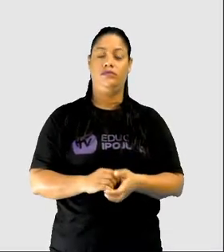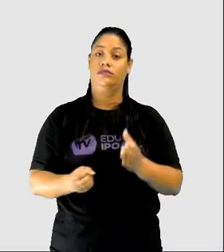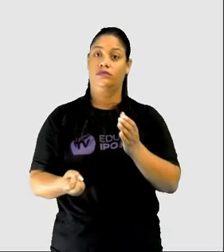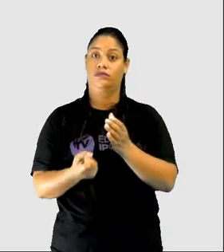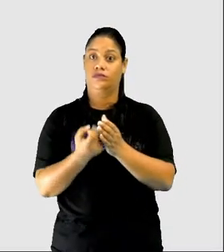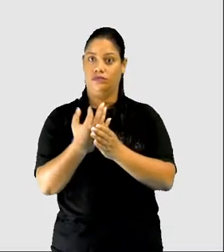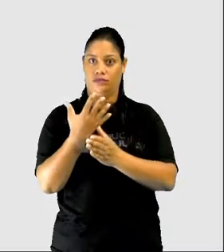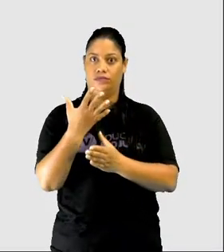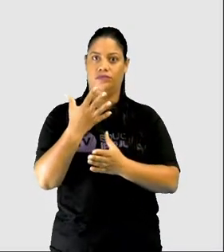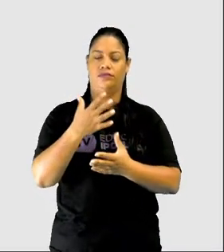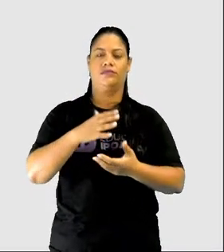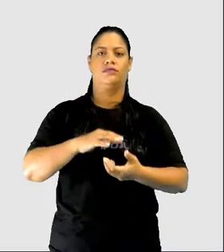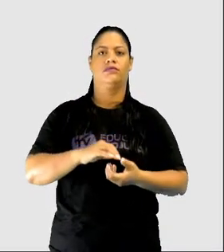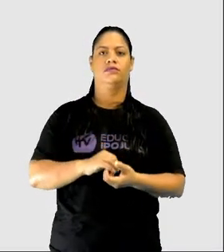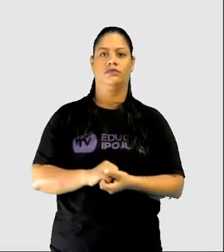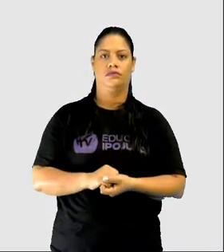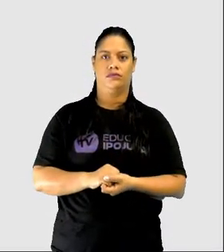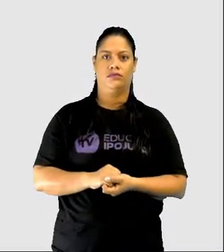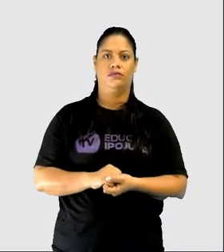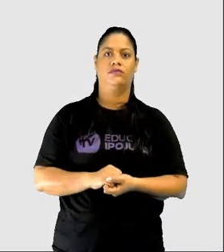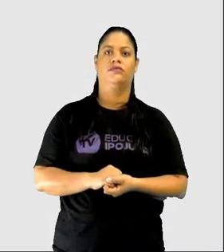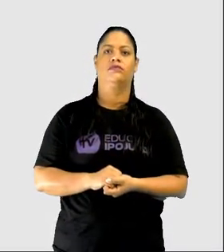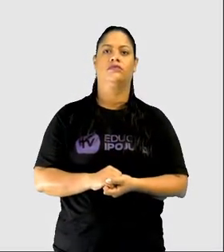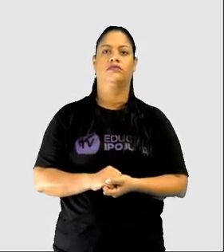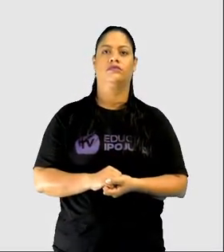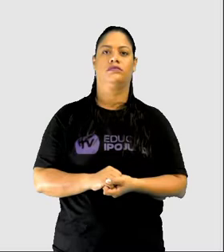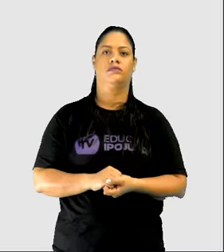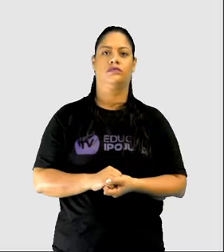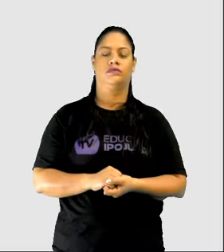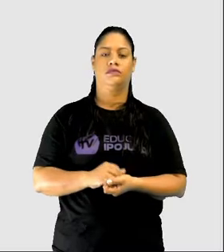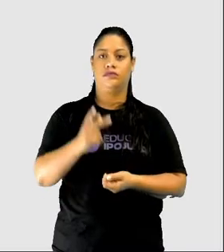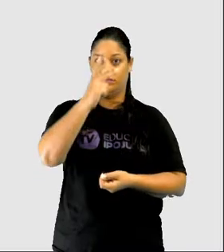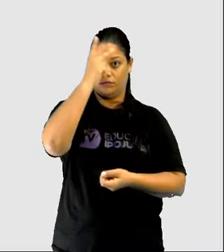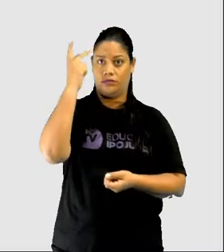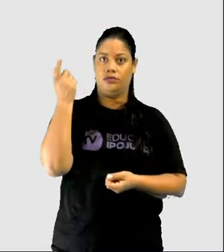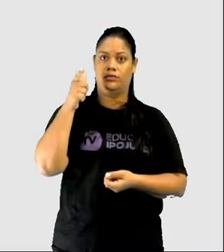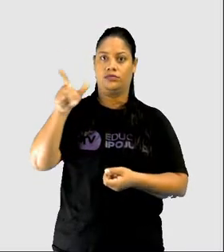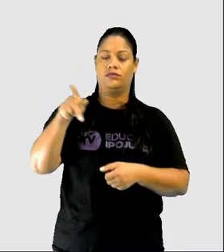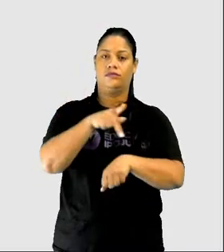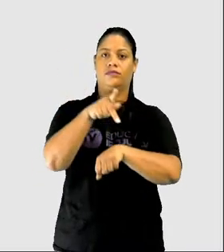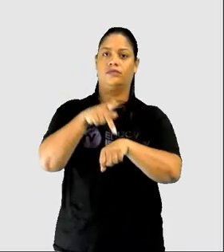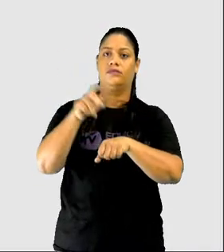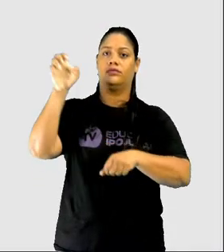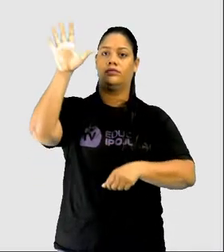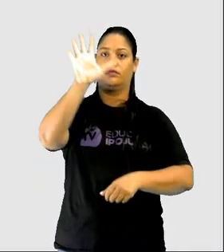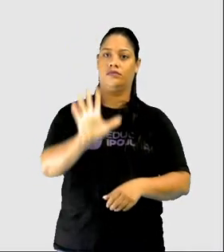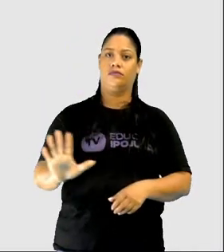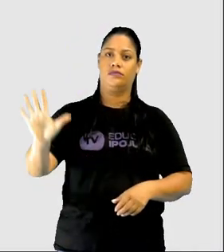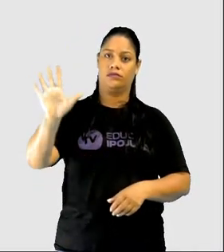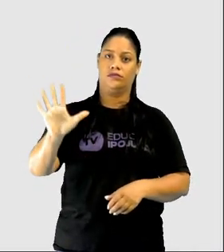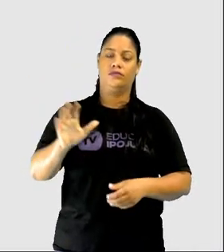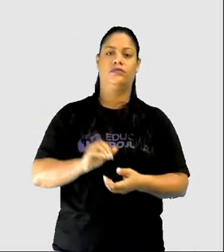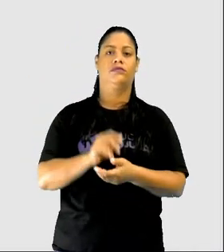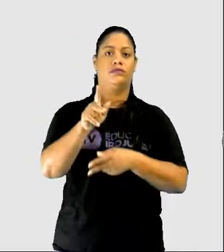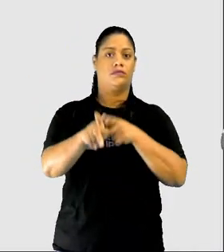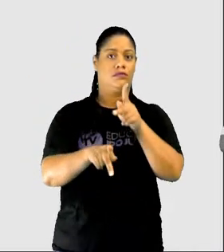descobertos, invadidos, né? Descobertos barra invadidos pelos colonizadores europeus. A população em